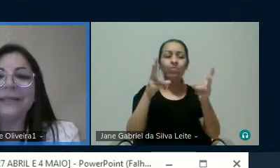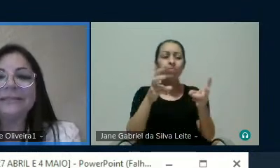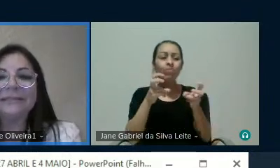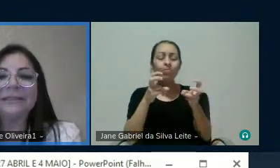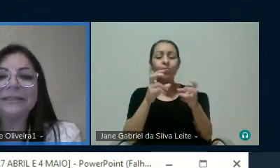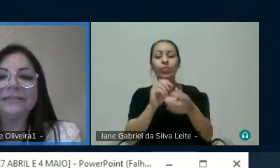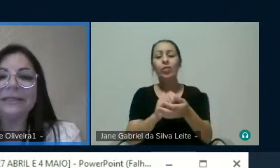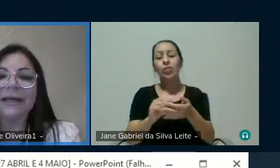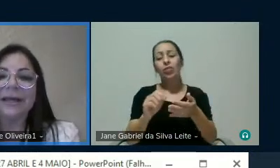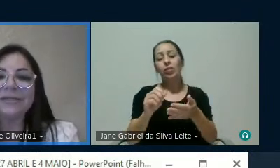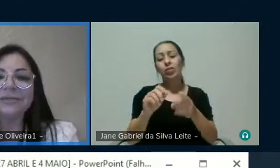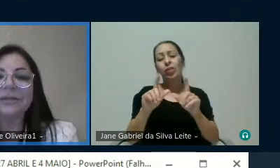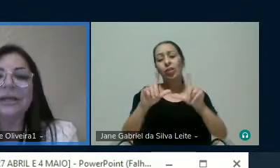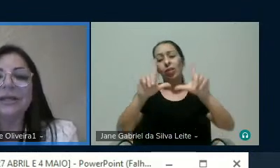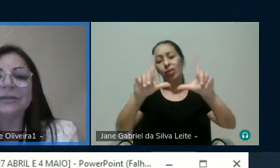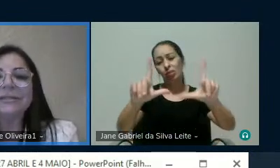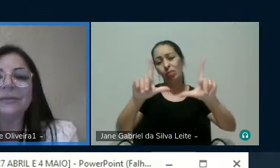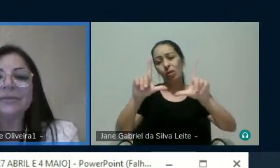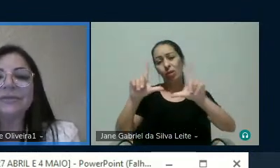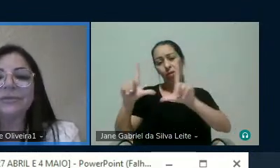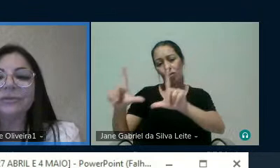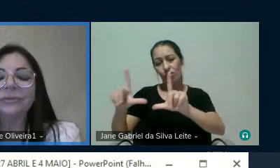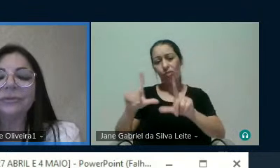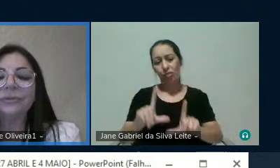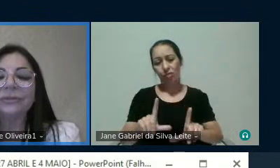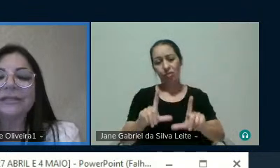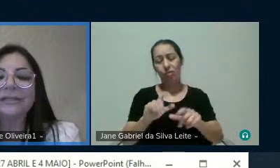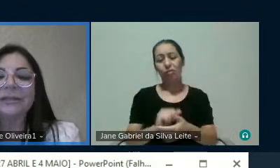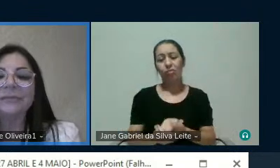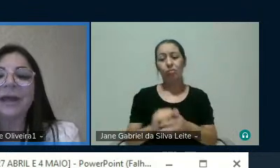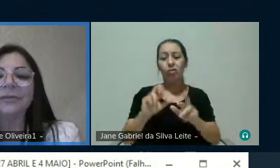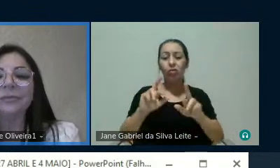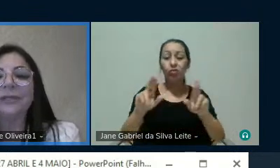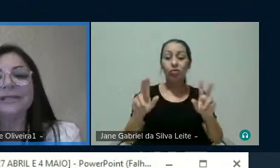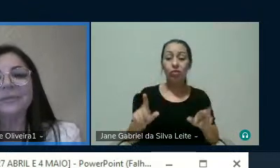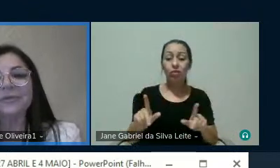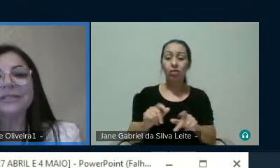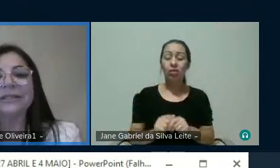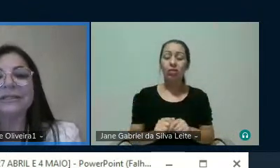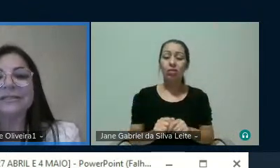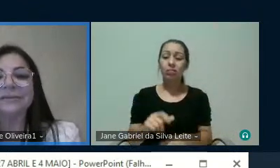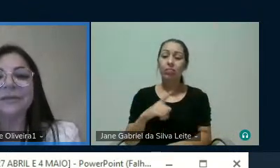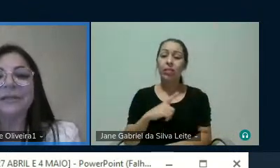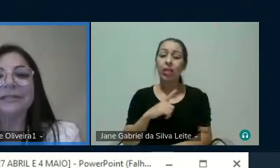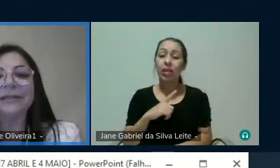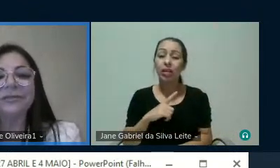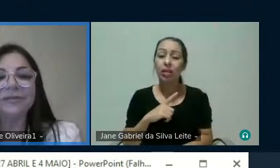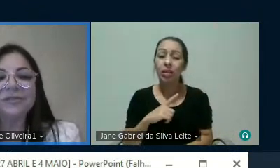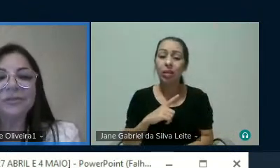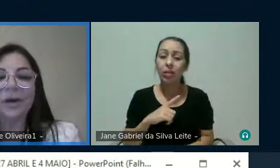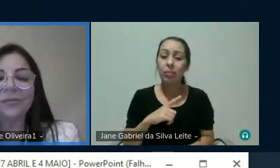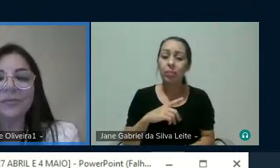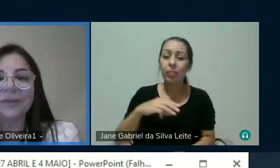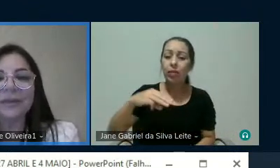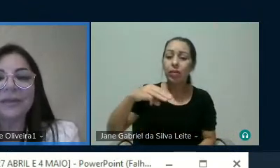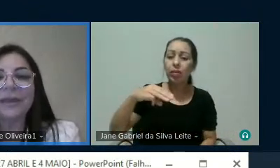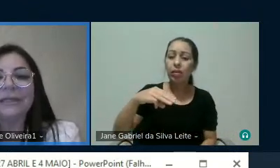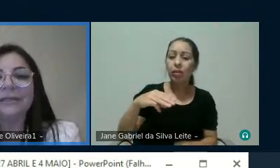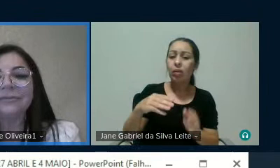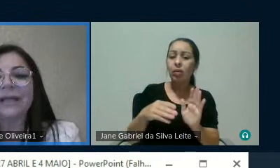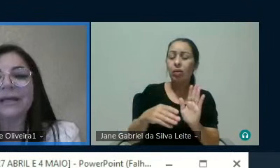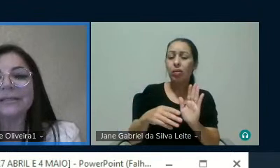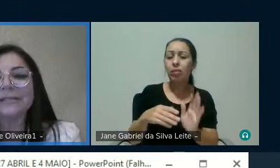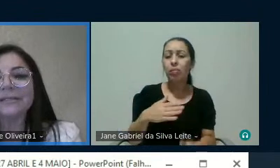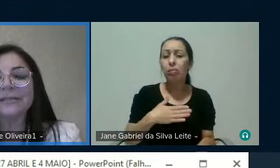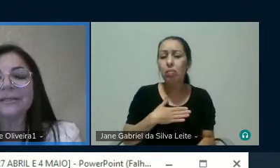E nesse caso, nós temos o desenho animado Minhas Mãozinhas, a literatura visual.